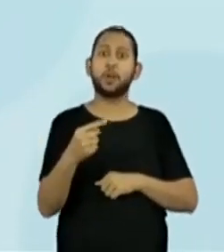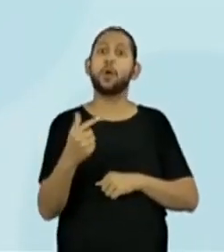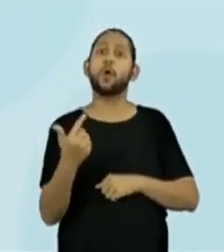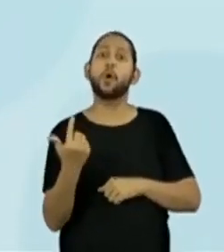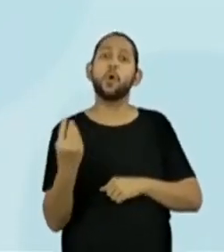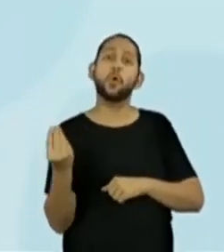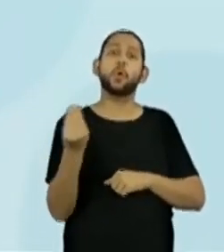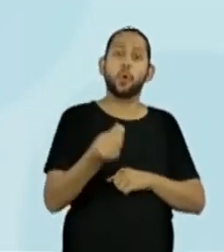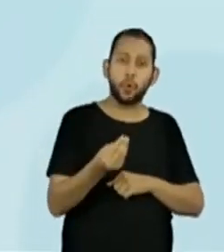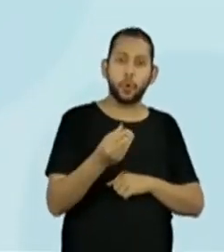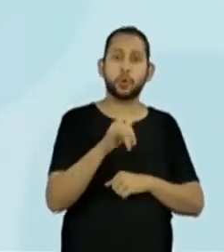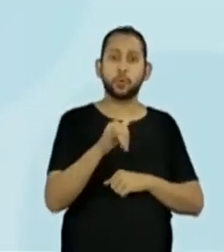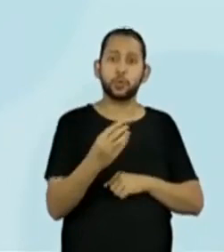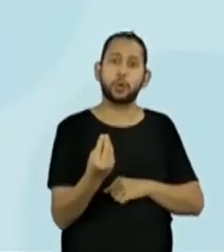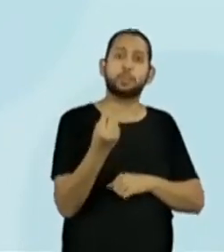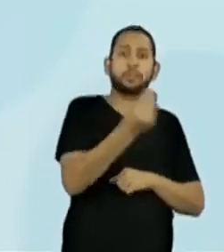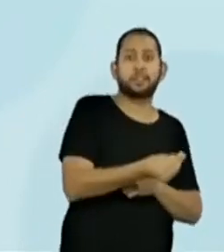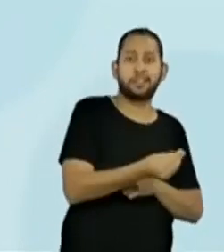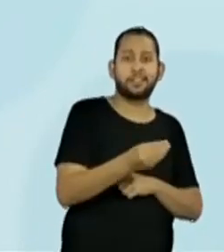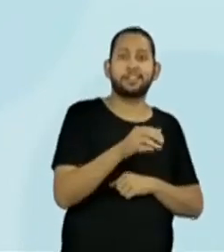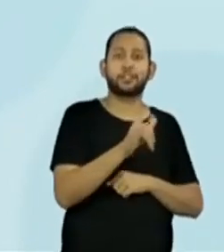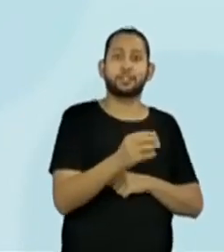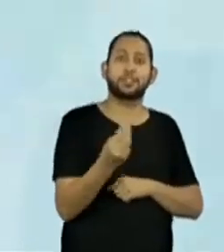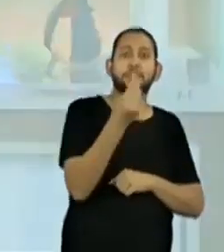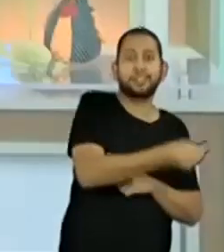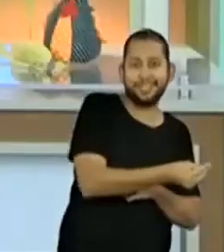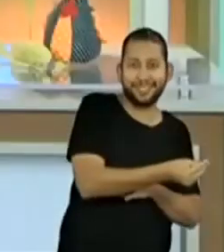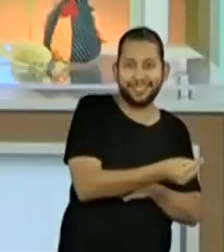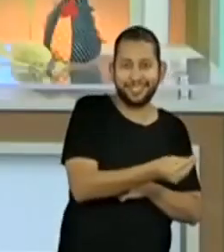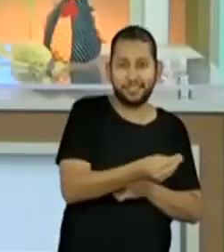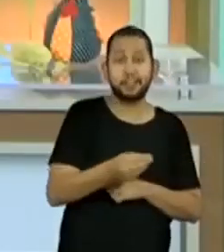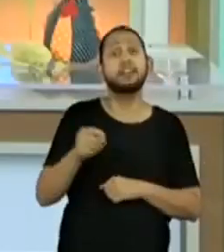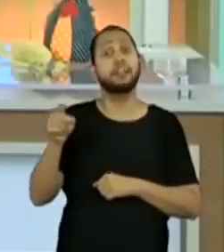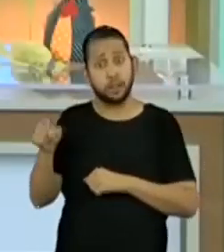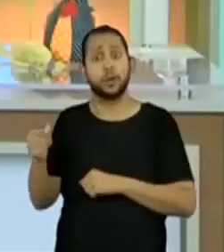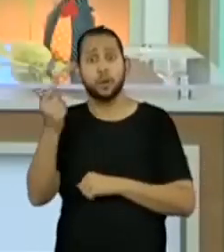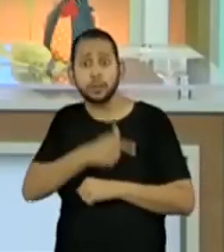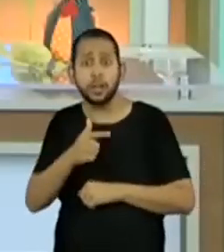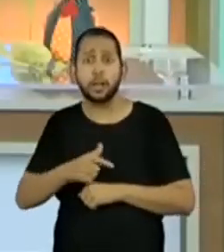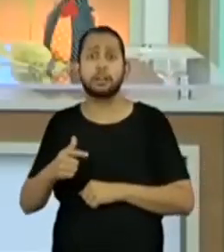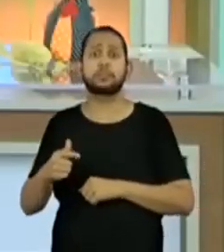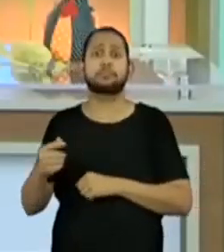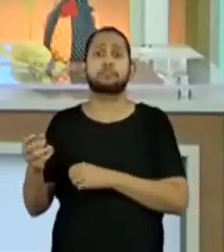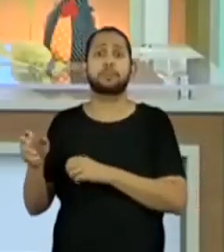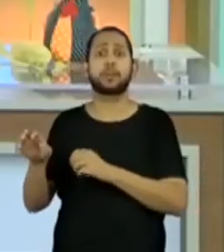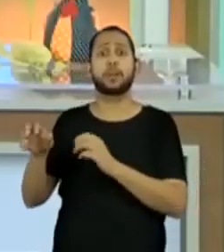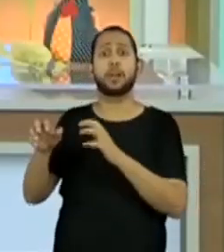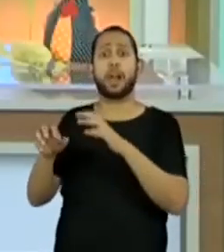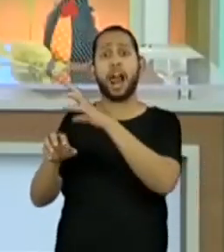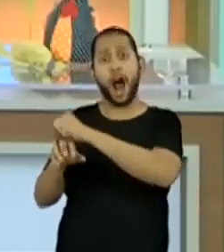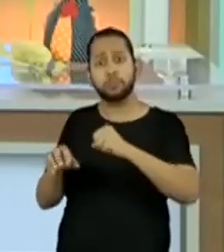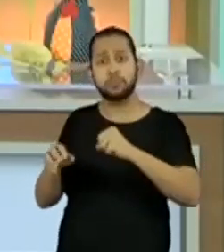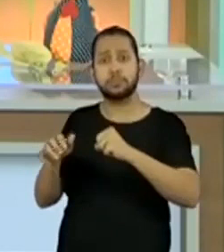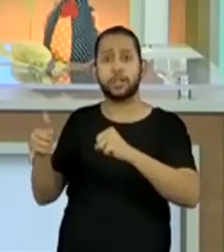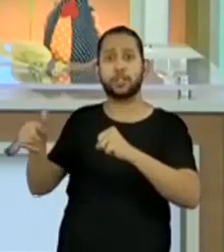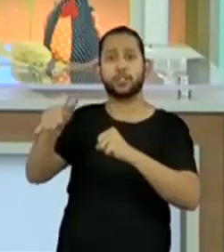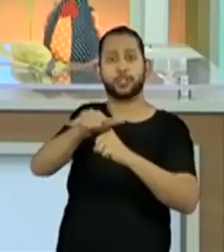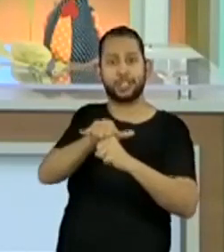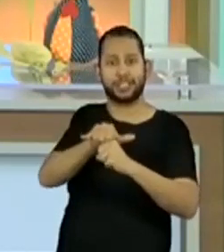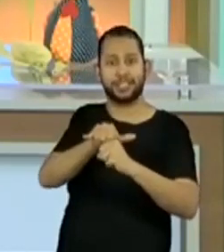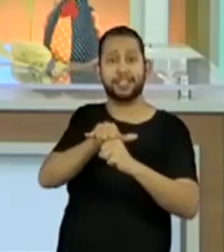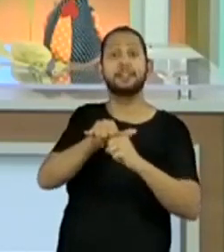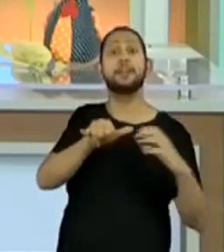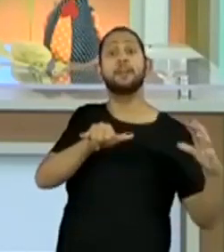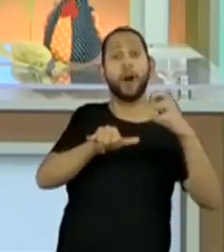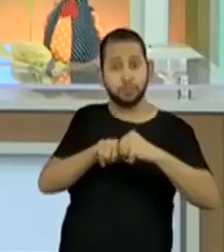ser vivo para outro. Por quê? Vocês sabem que os nossos alimentos, eles são de origem